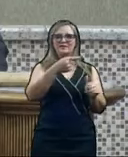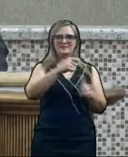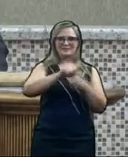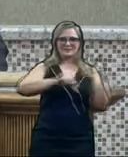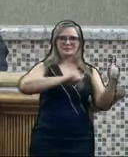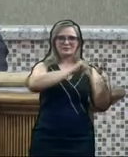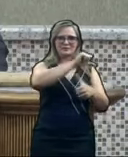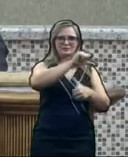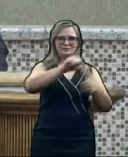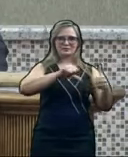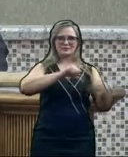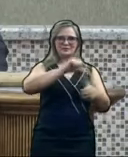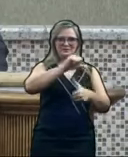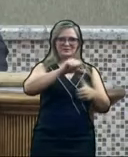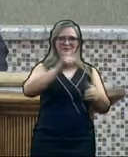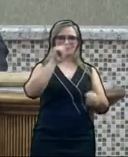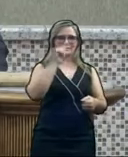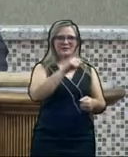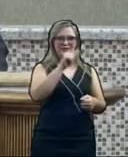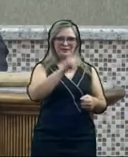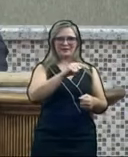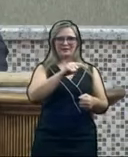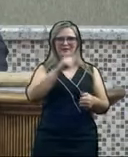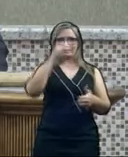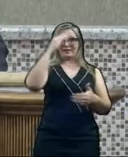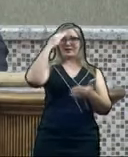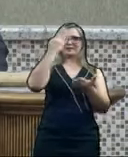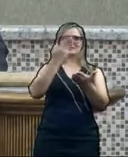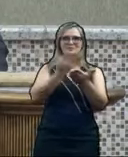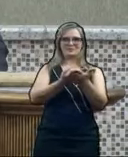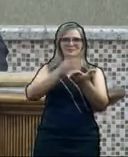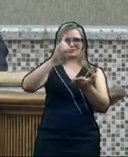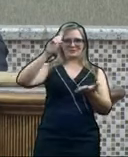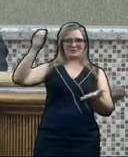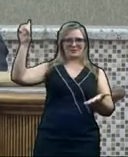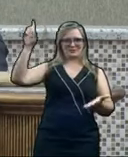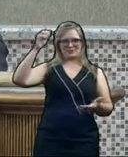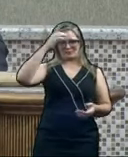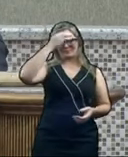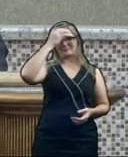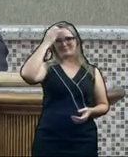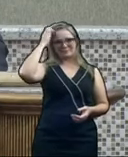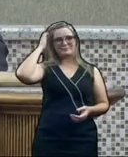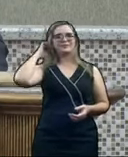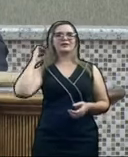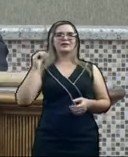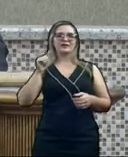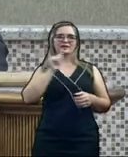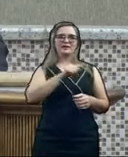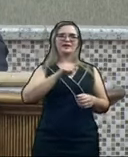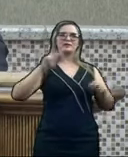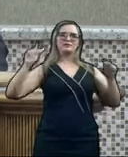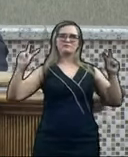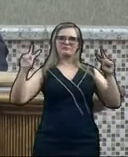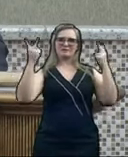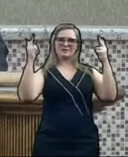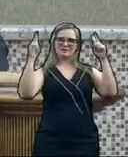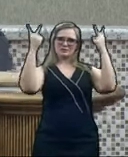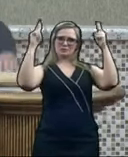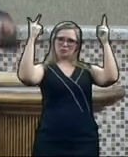Súplica e súplicas ao mesmo Deus que ele tinha ferido Então ele recebe a Vitória